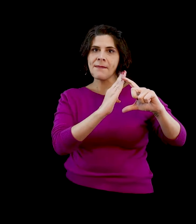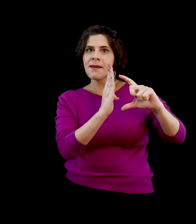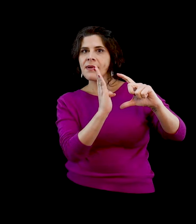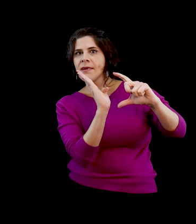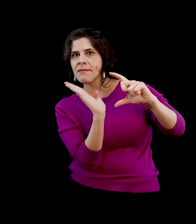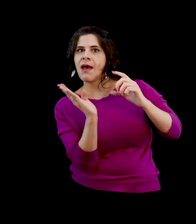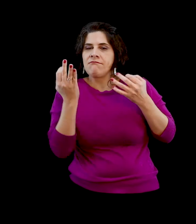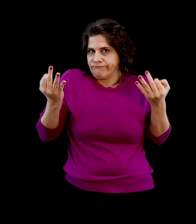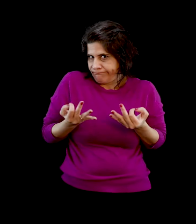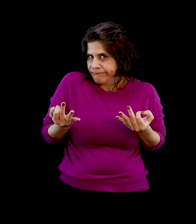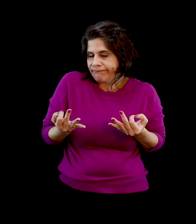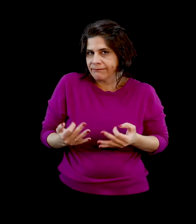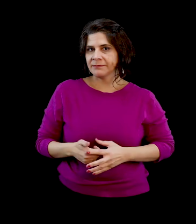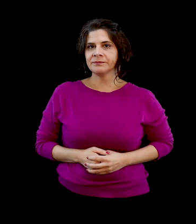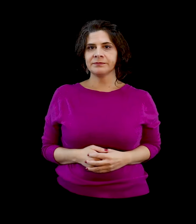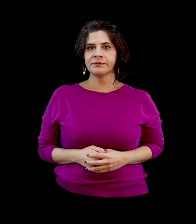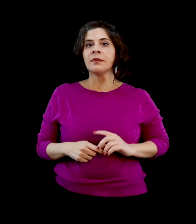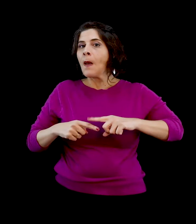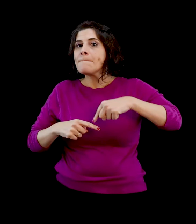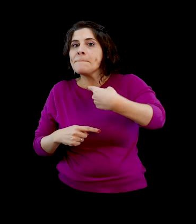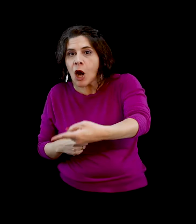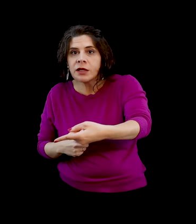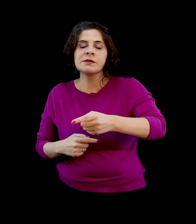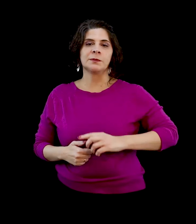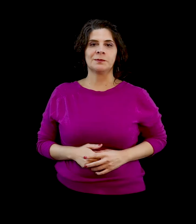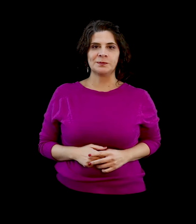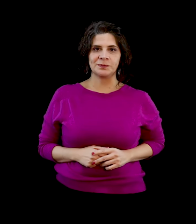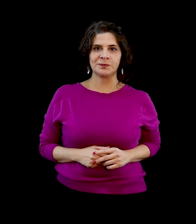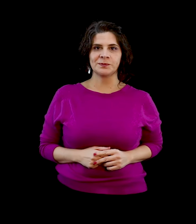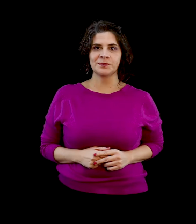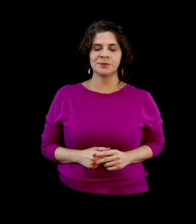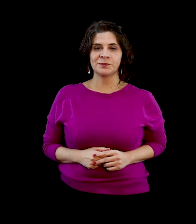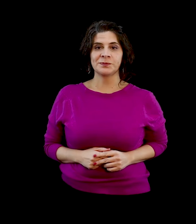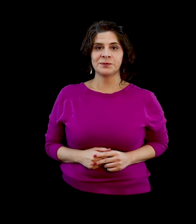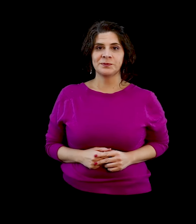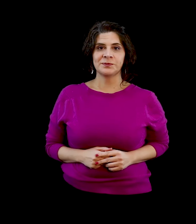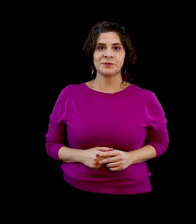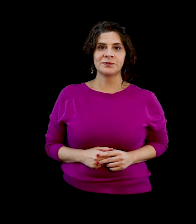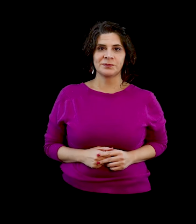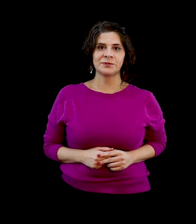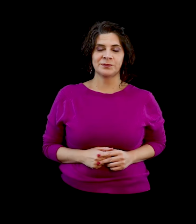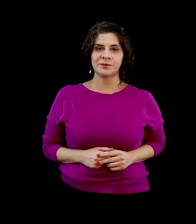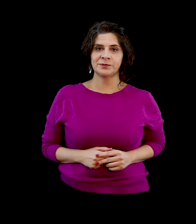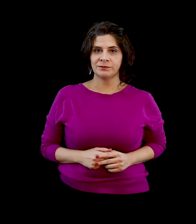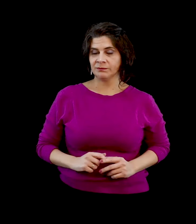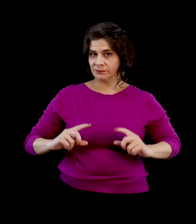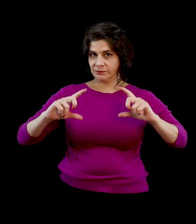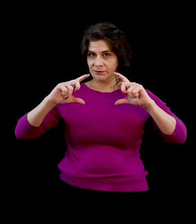6, 7, 8. Próximo passo é a gente fazer janelas